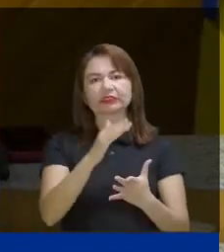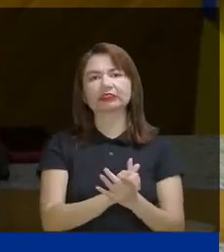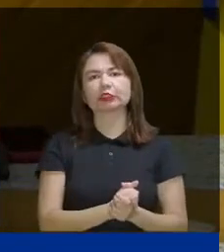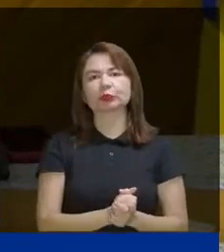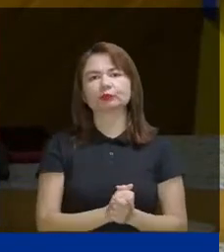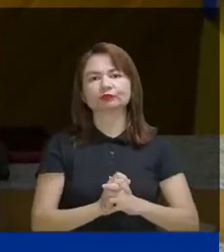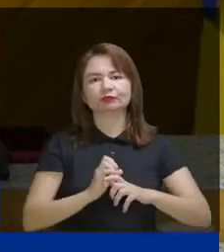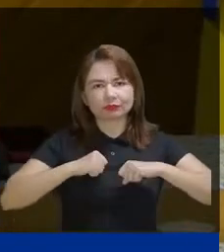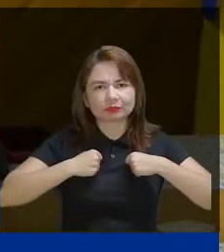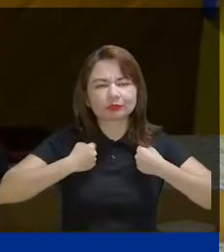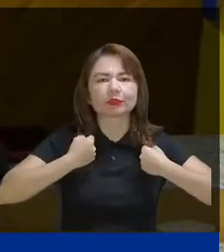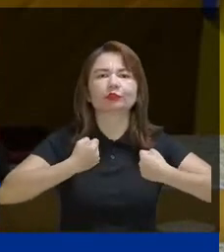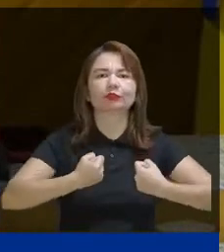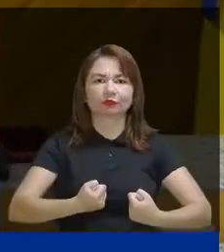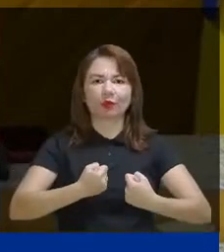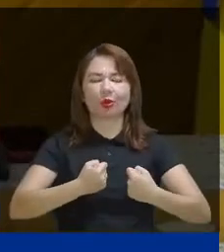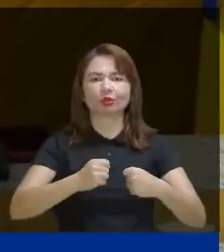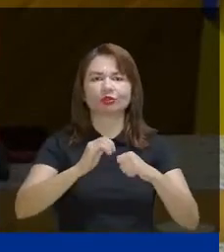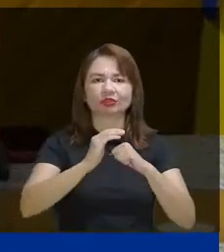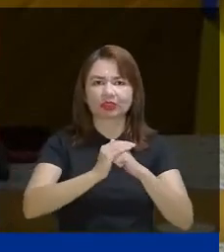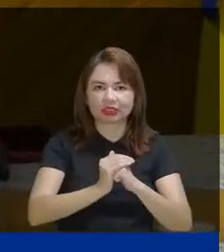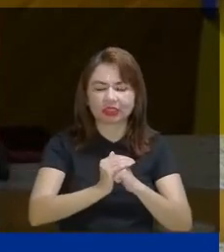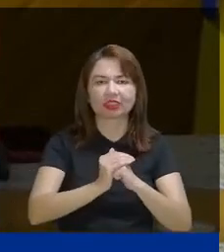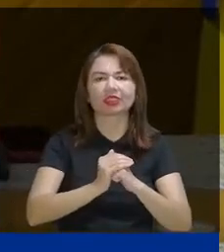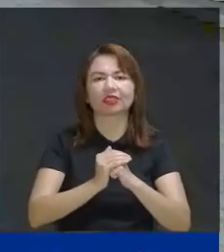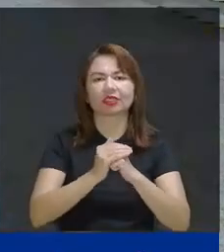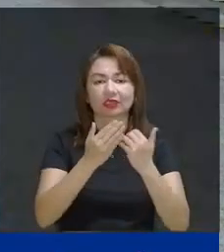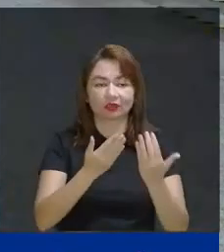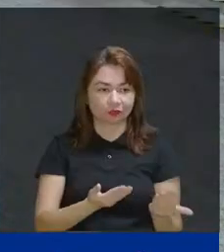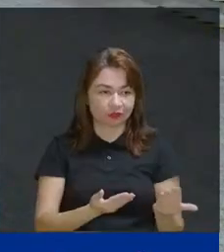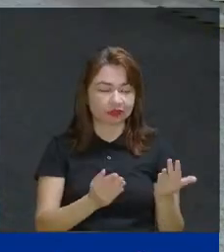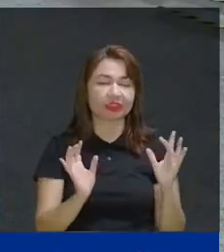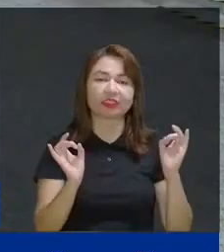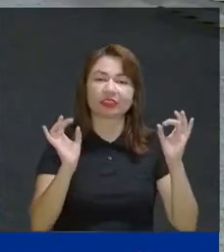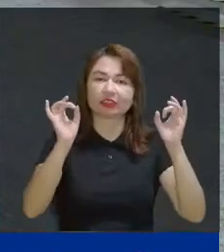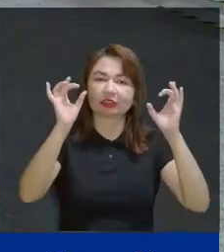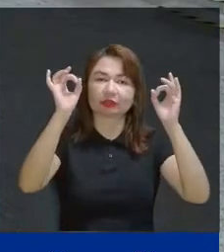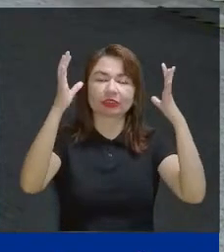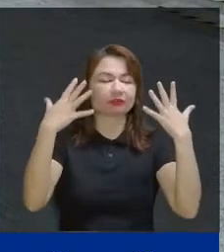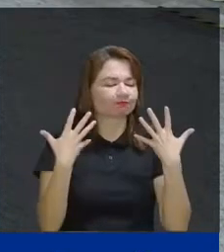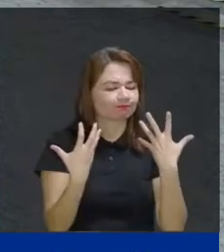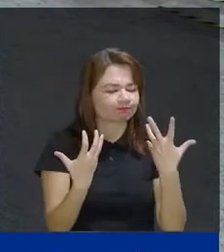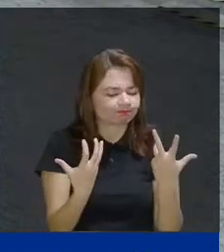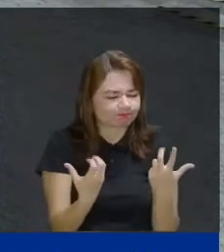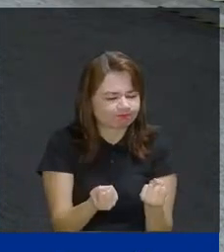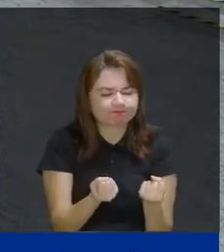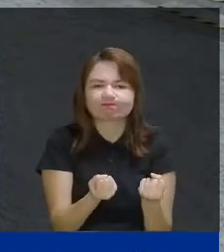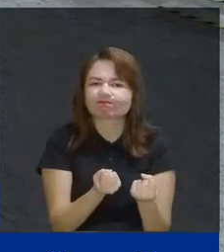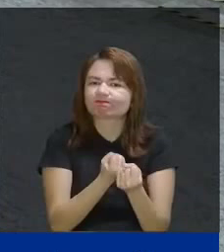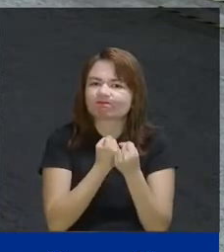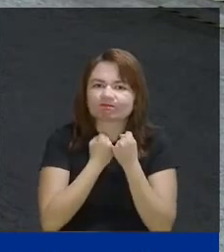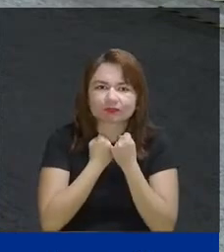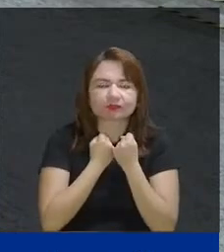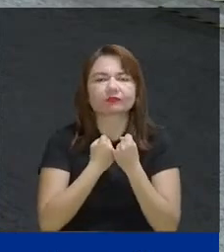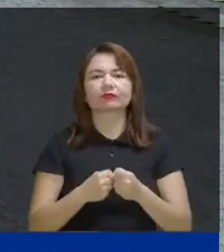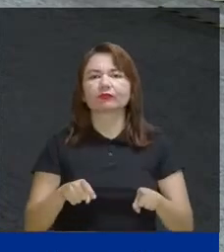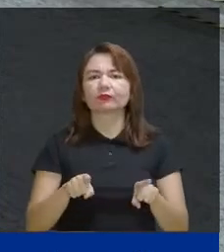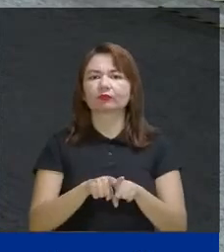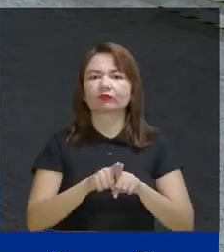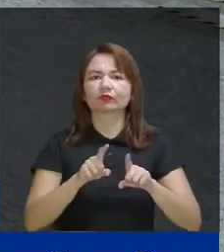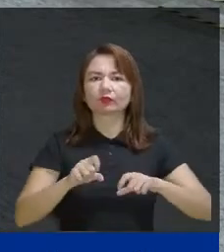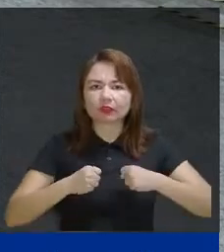todo o empenho do nosso tribunal, de Vossa Excelência em especial, que abraçou a causa e nos proporcionou,